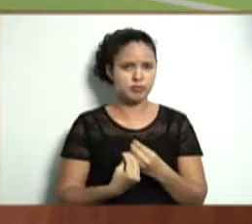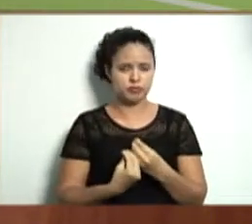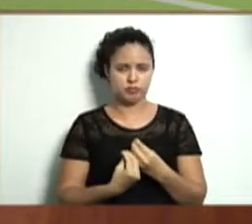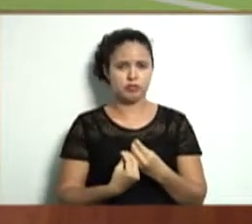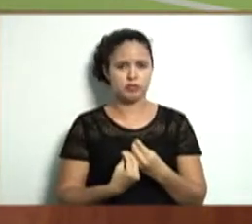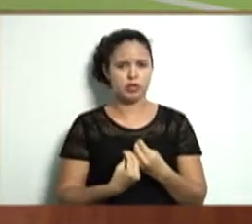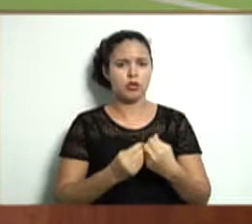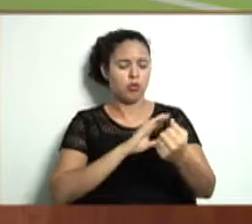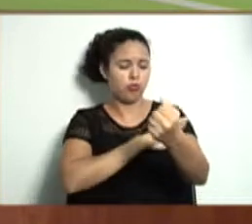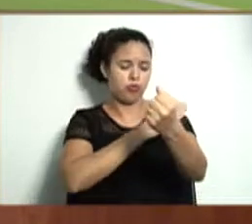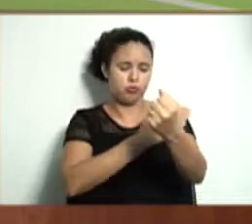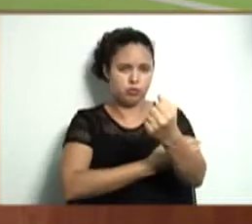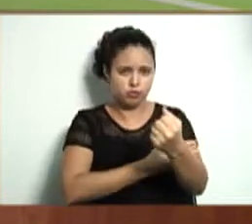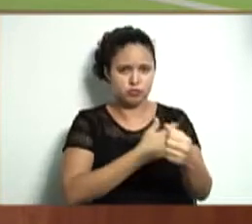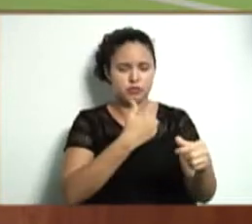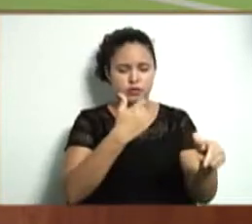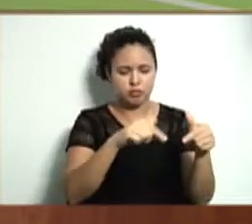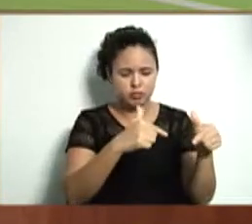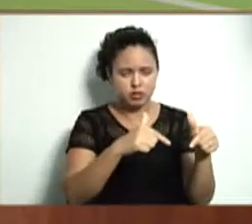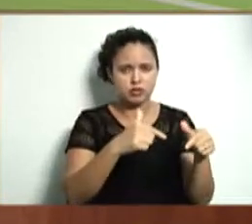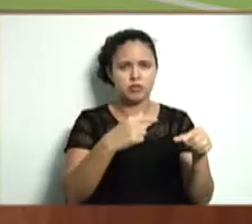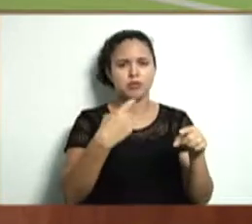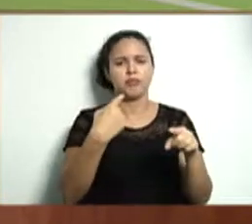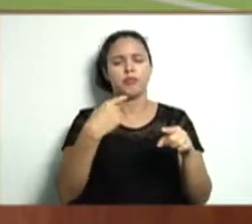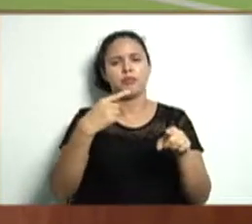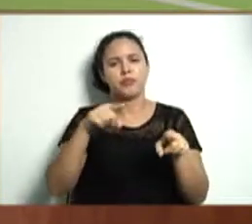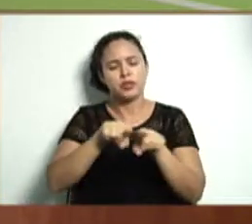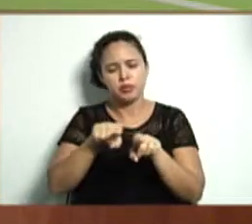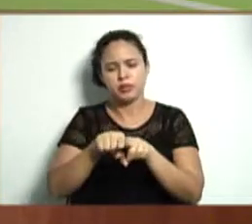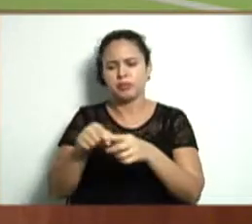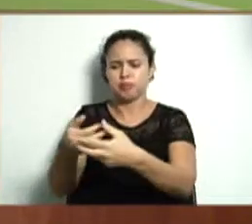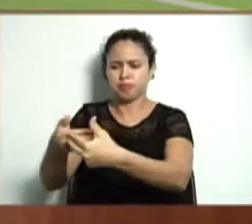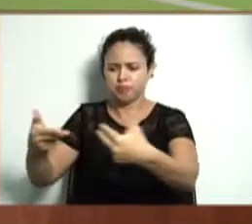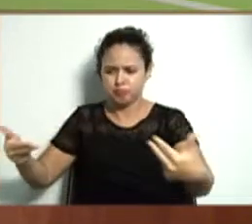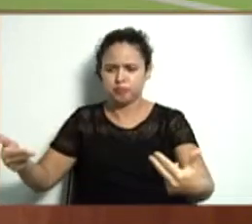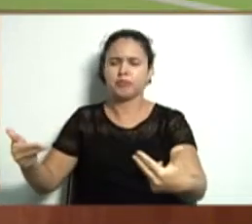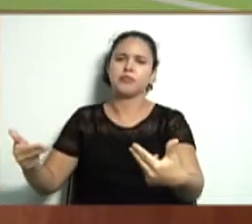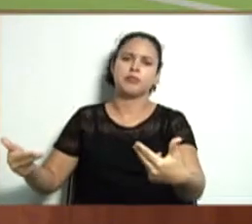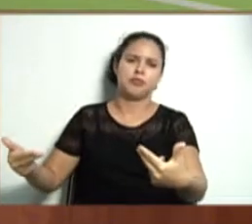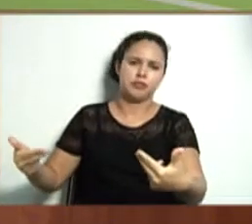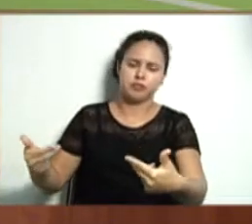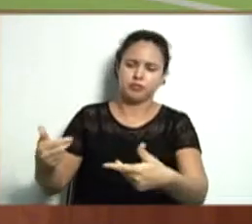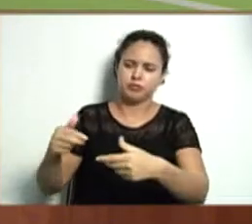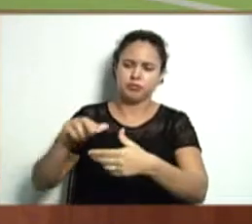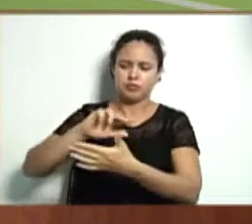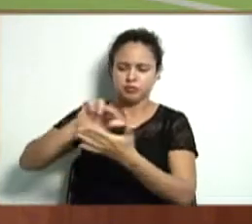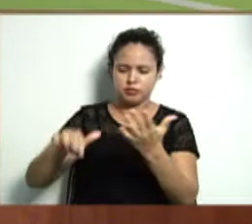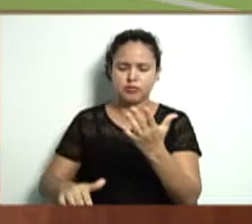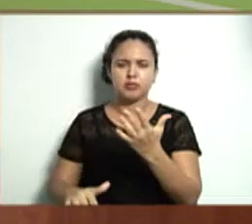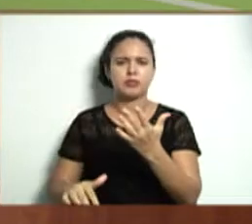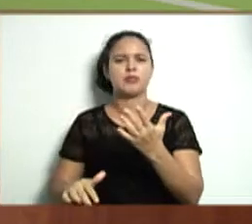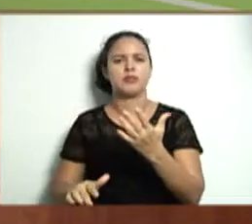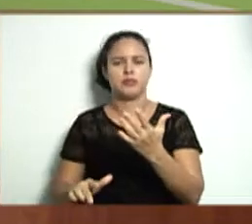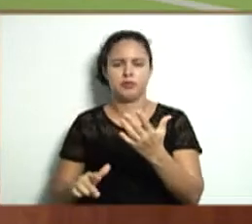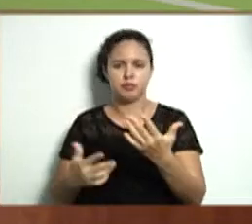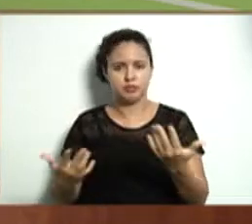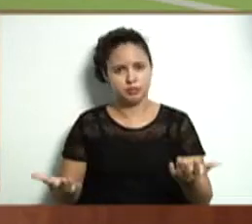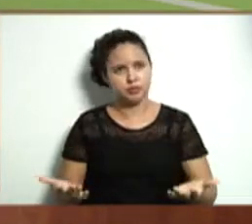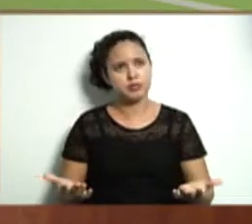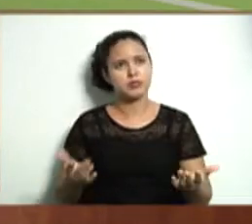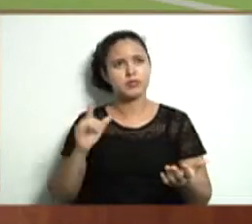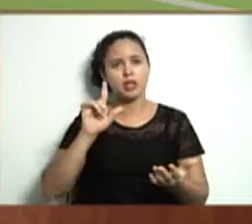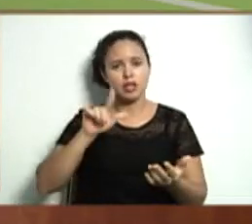Força de trabalho e os meios de produção. Como apareceu no esquema de vocês. É como se fossem os